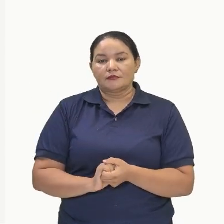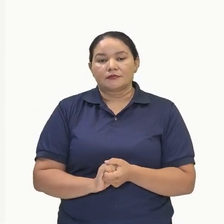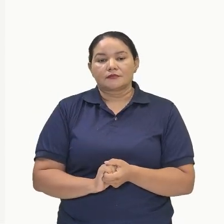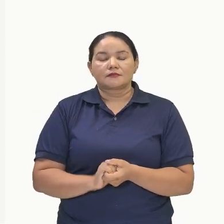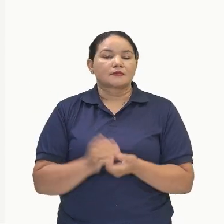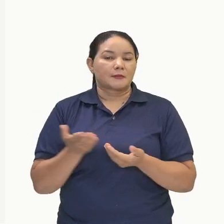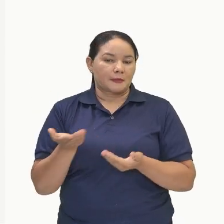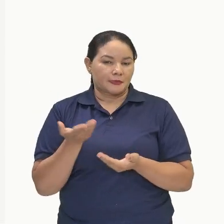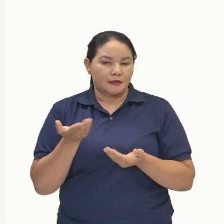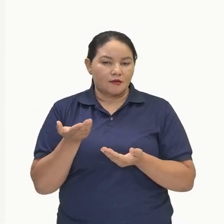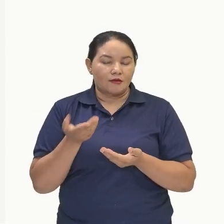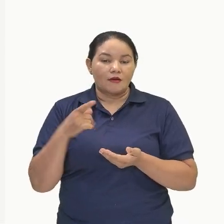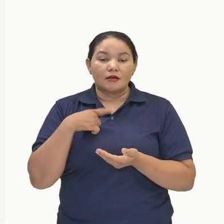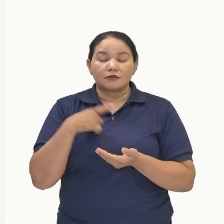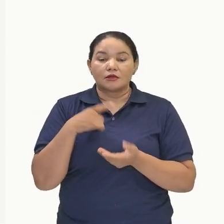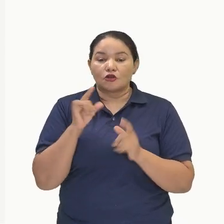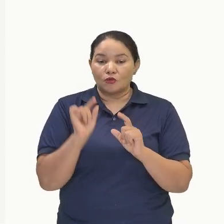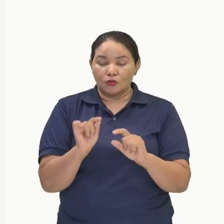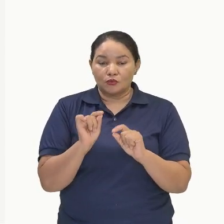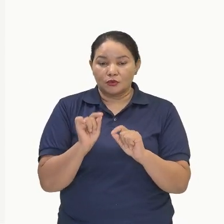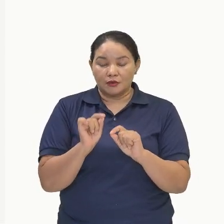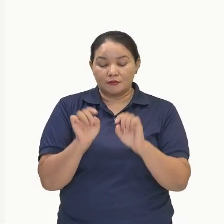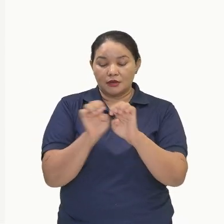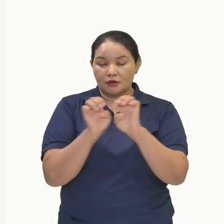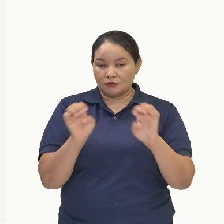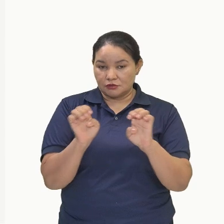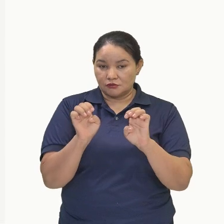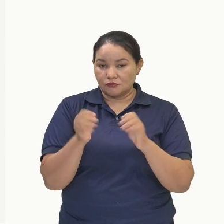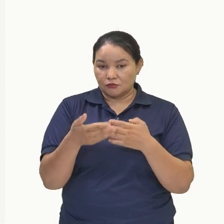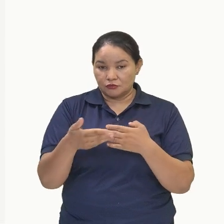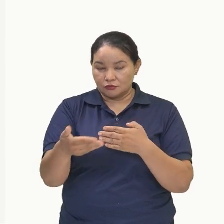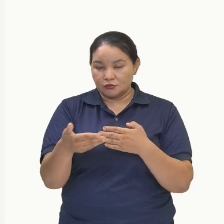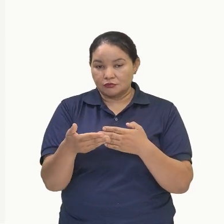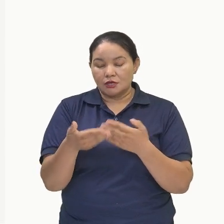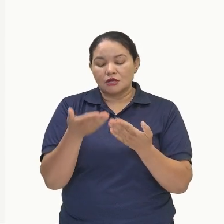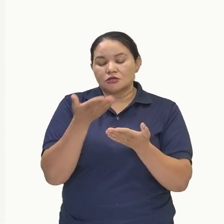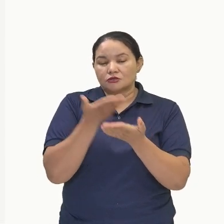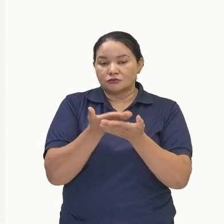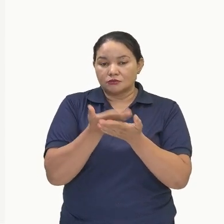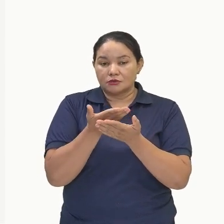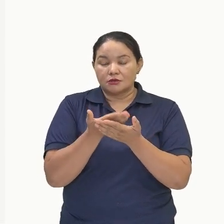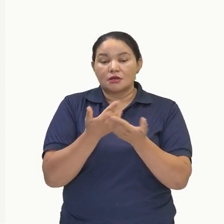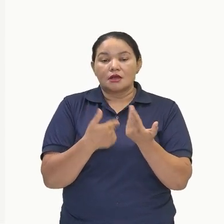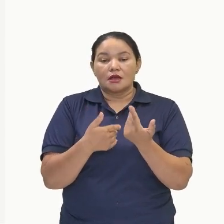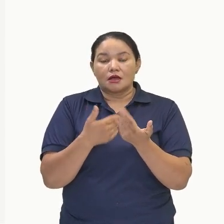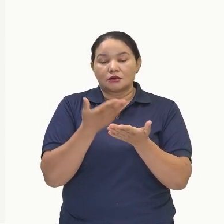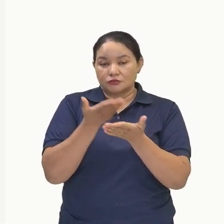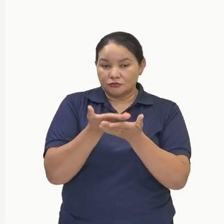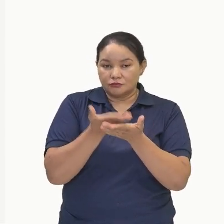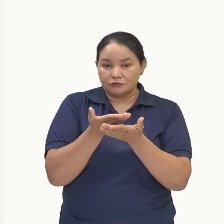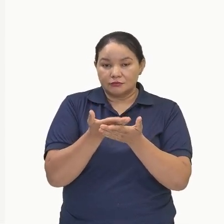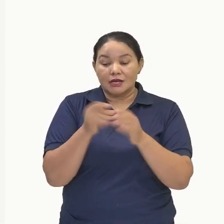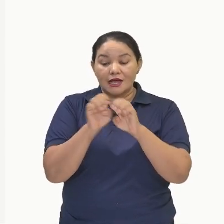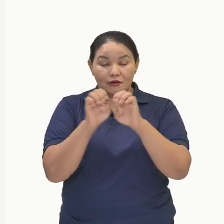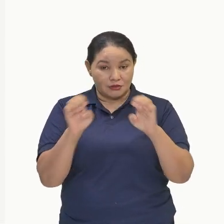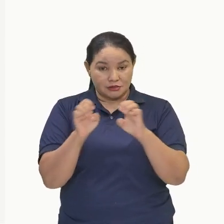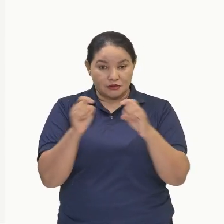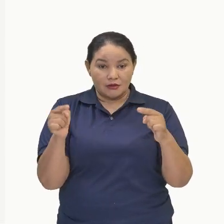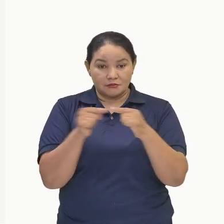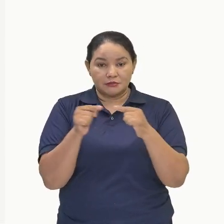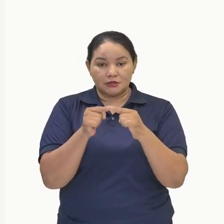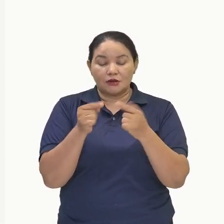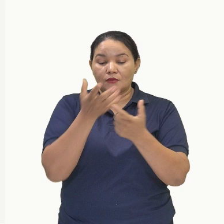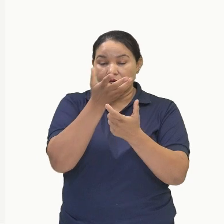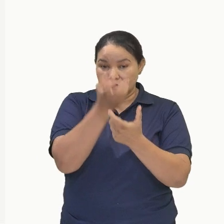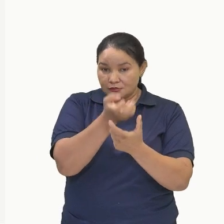gerador. Agora, continuando com as equações que nós temos para estudar os receptores, equação do receptor, tá, pessoal? A